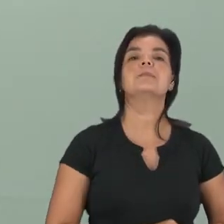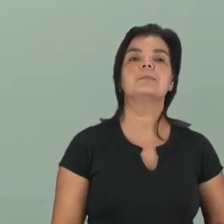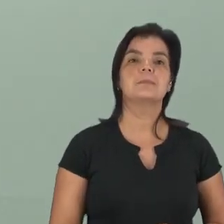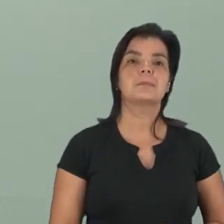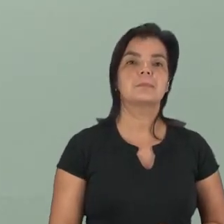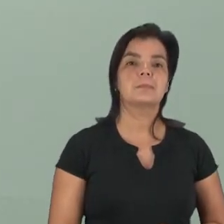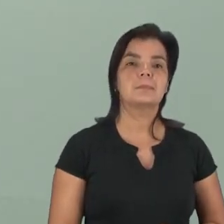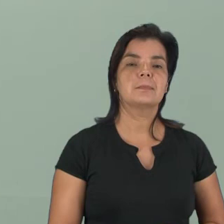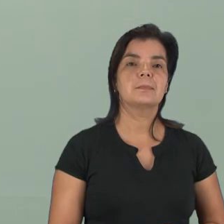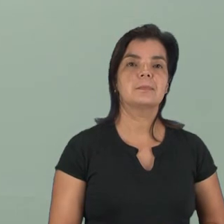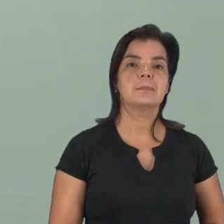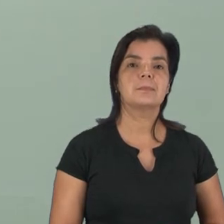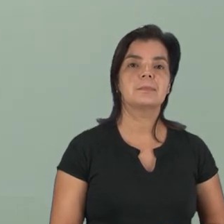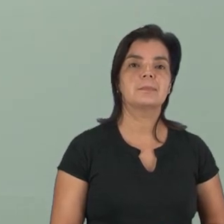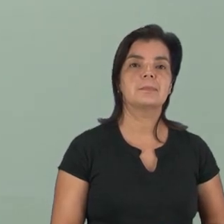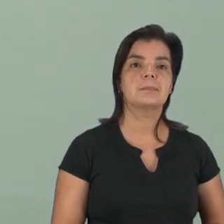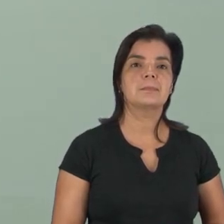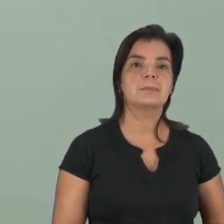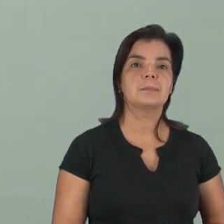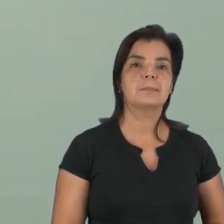ação aqui